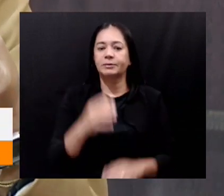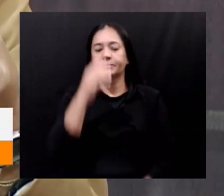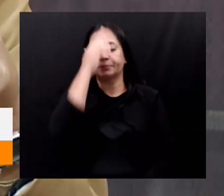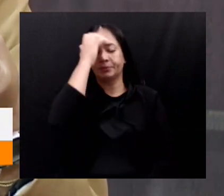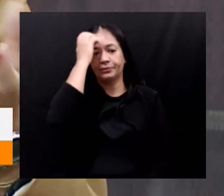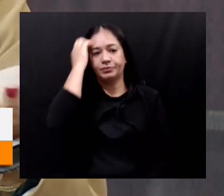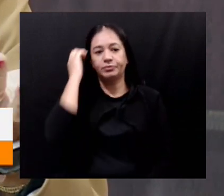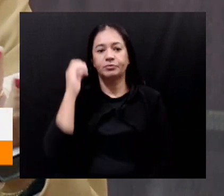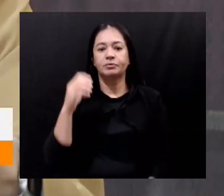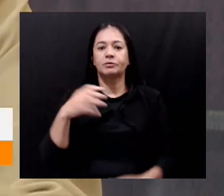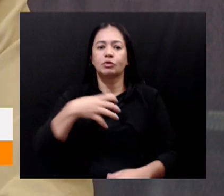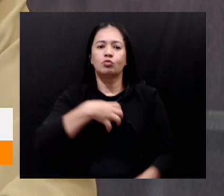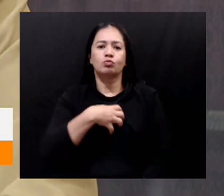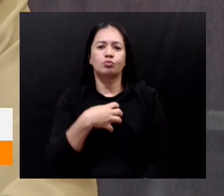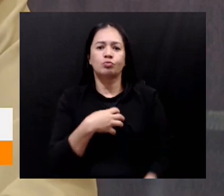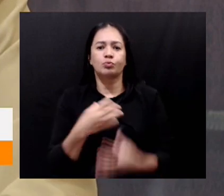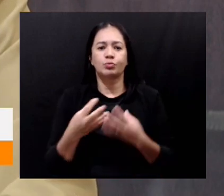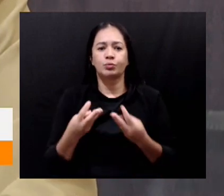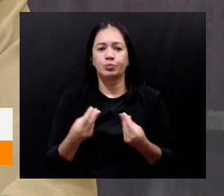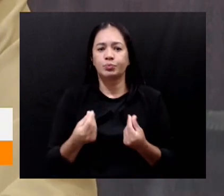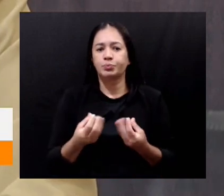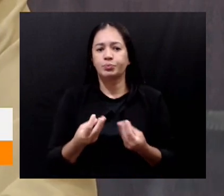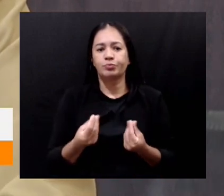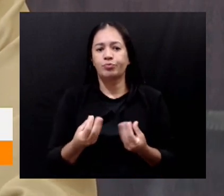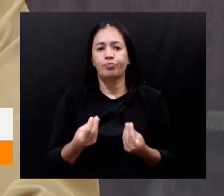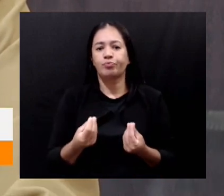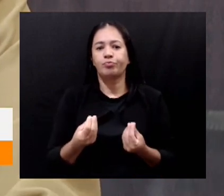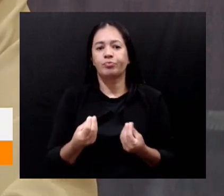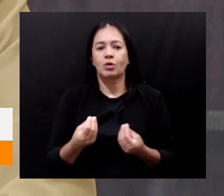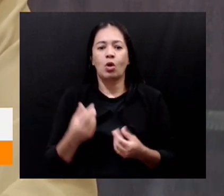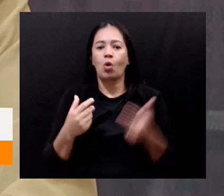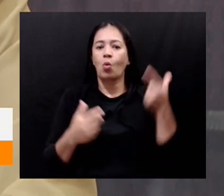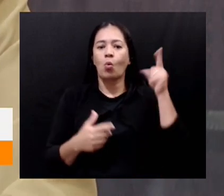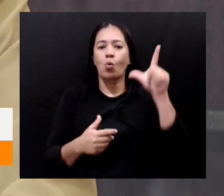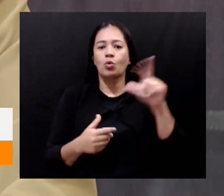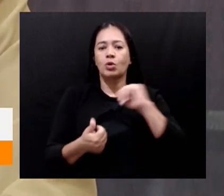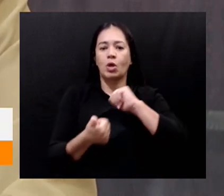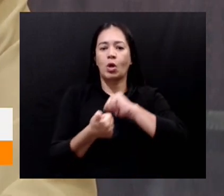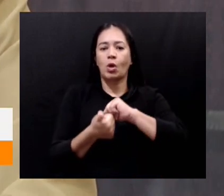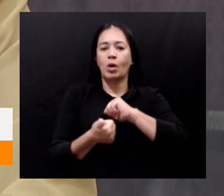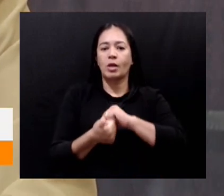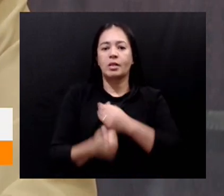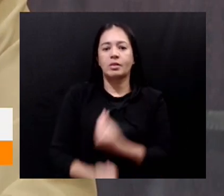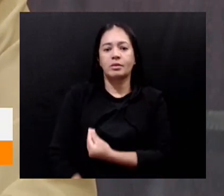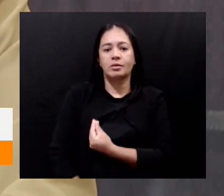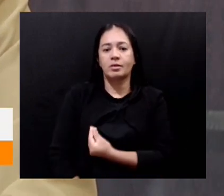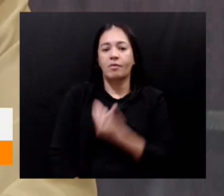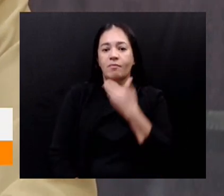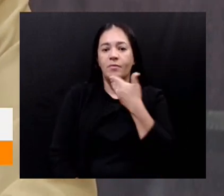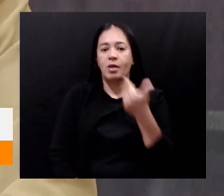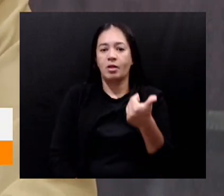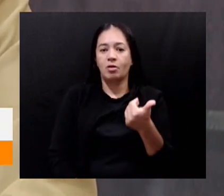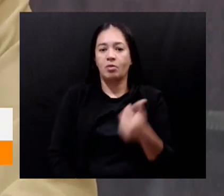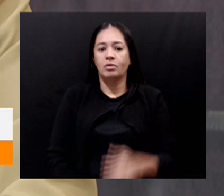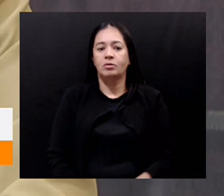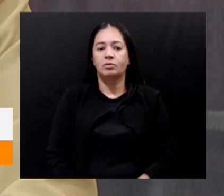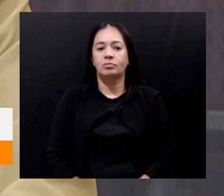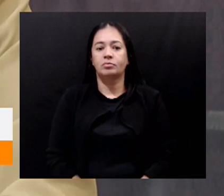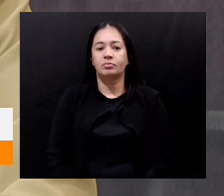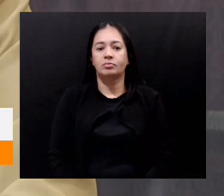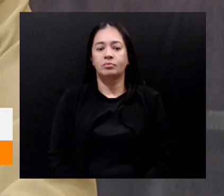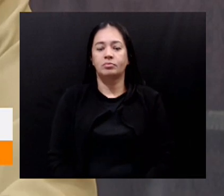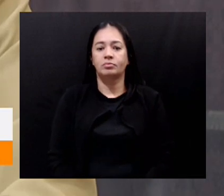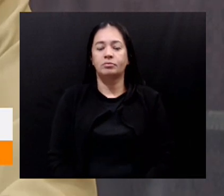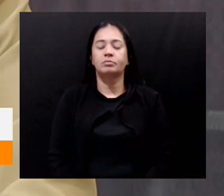forma a poder ter uma qualidade de vida melhor. É isso, Ricardo, uma qualidade de vida